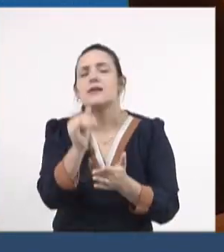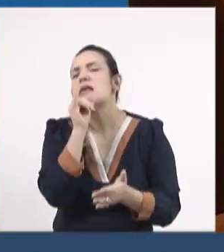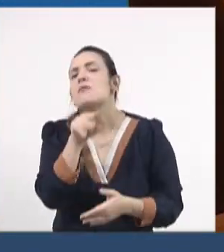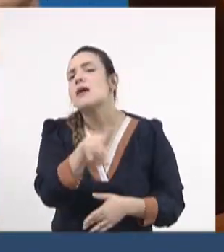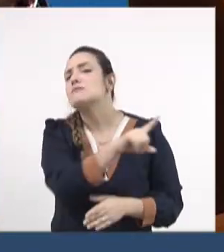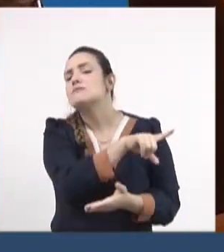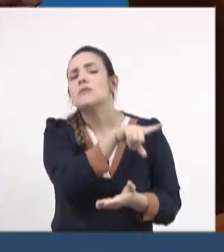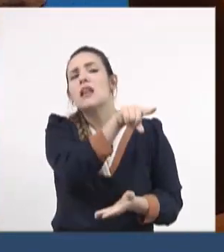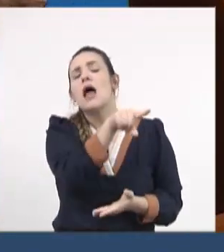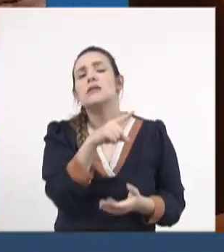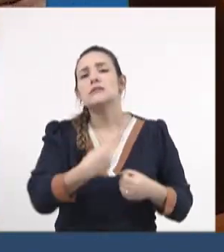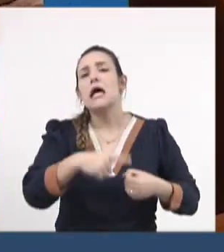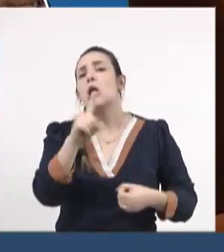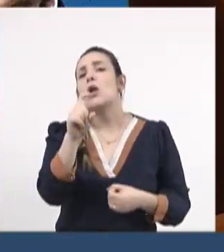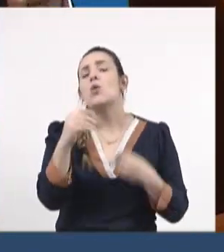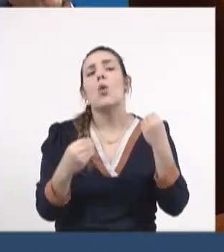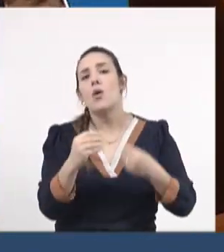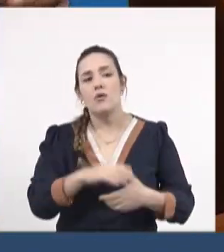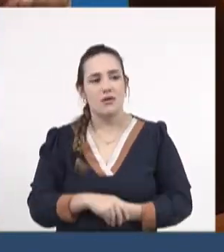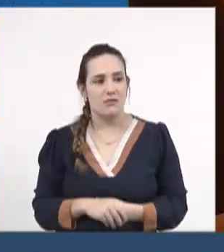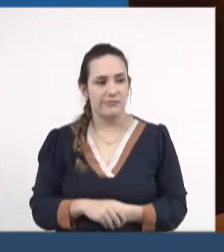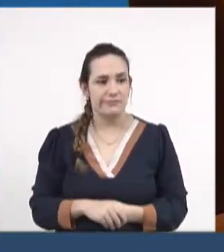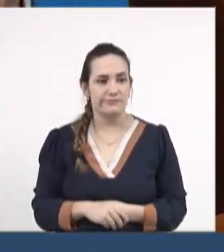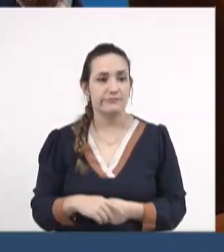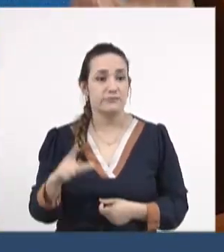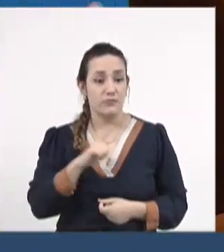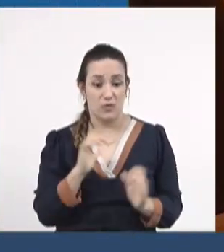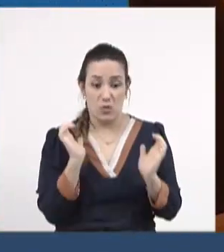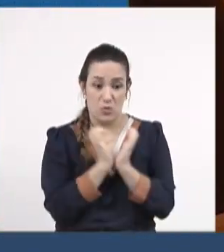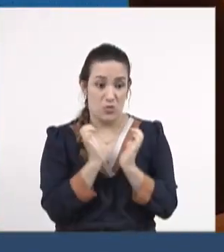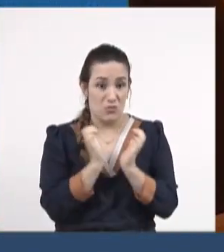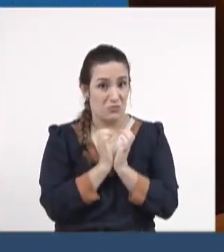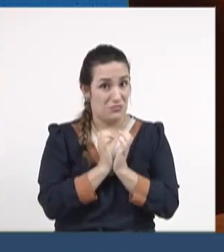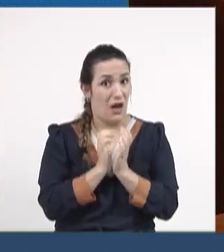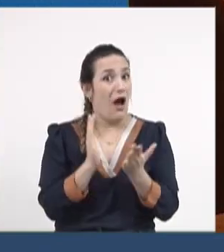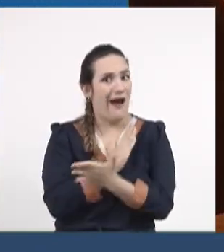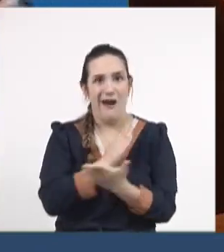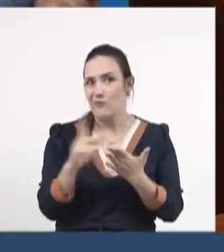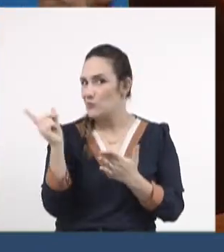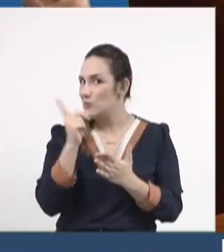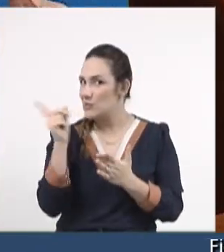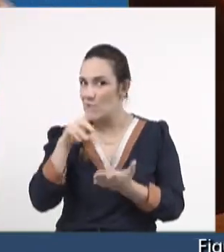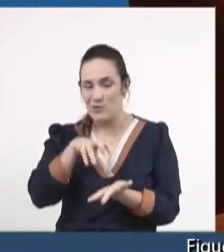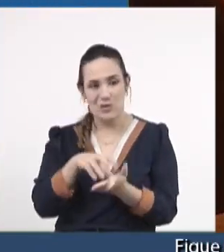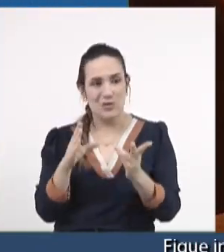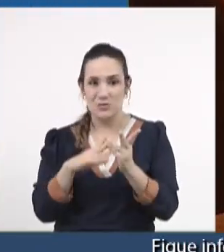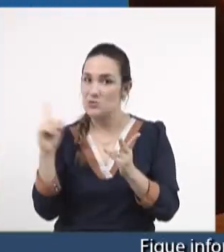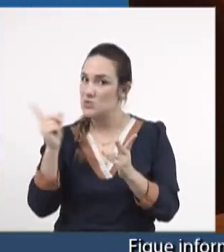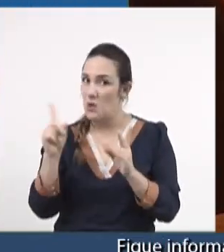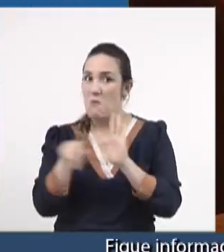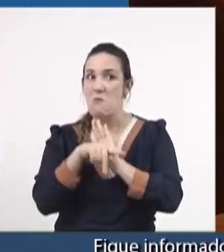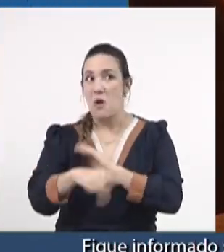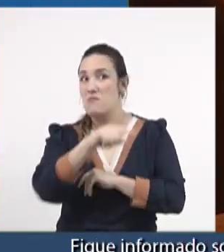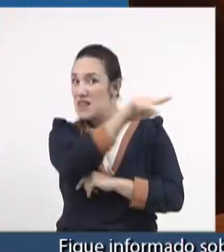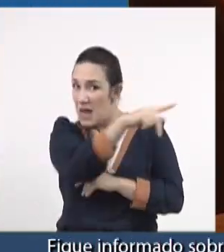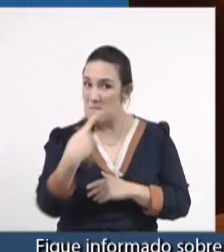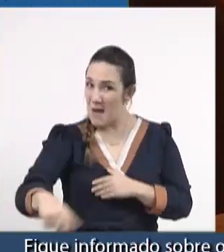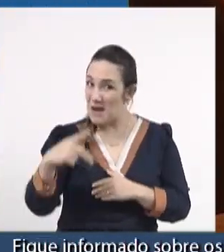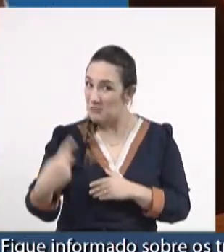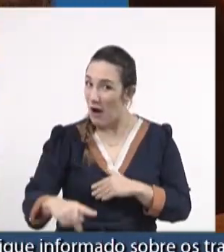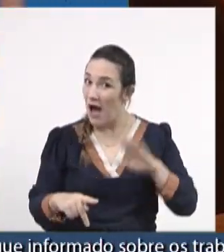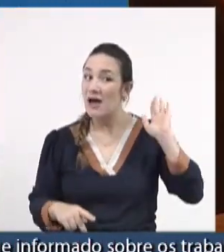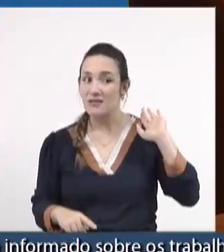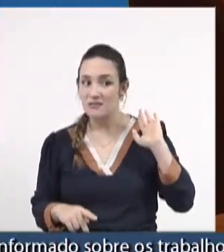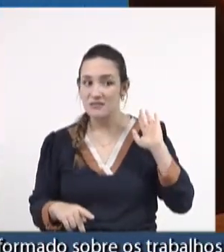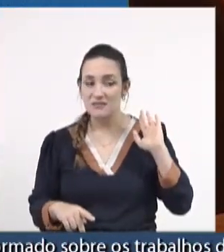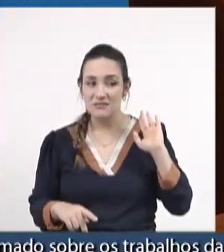Dourados? Junta uma porção de pessoas que nem índios são paraguai,